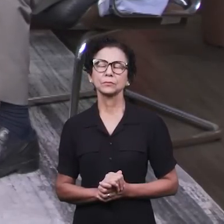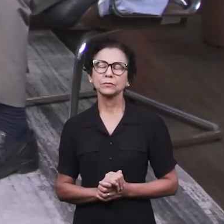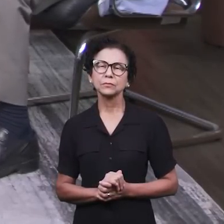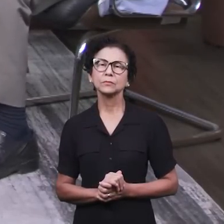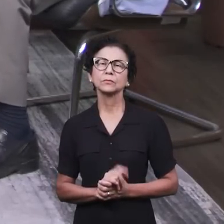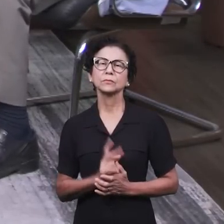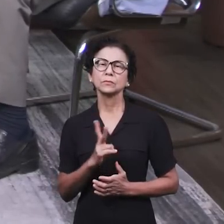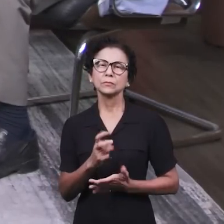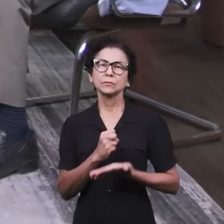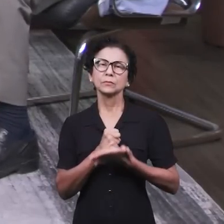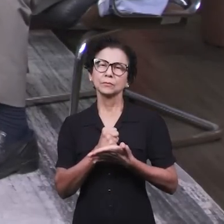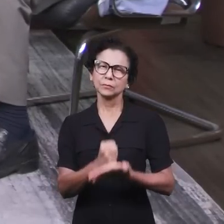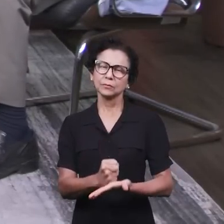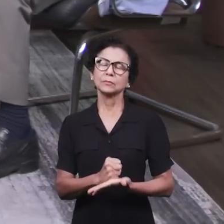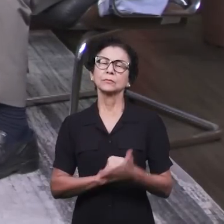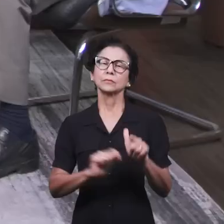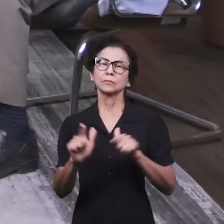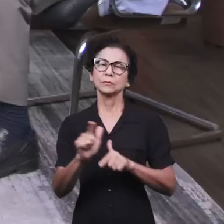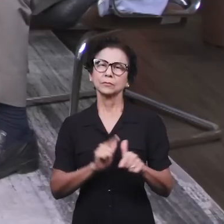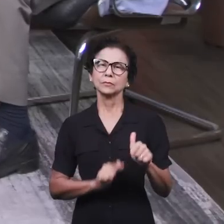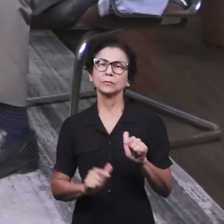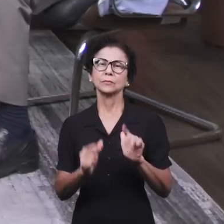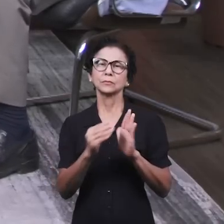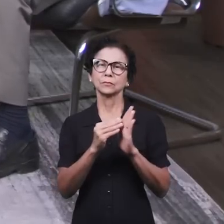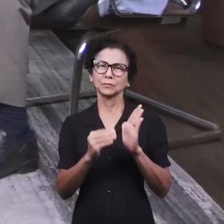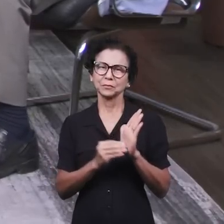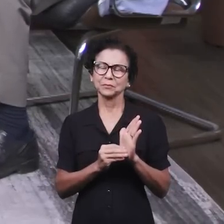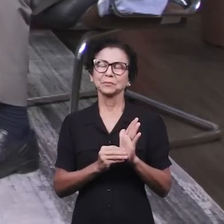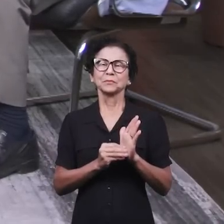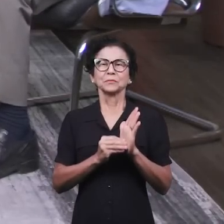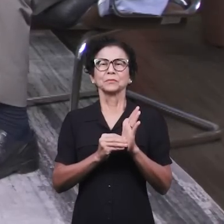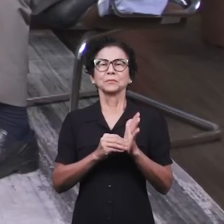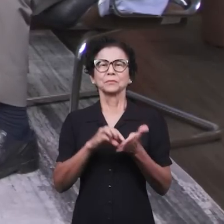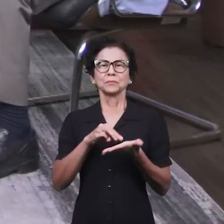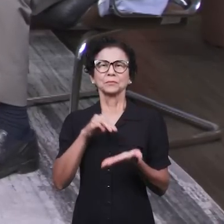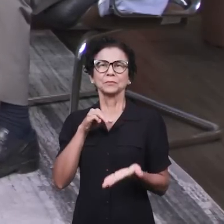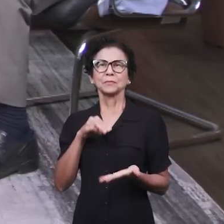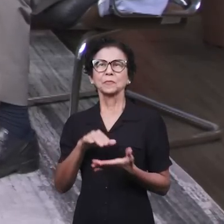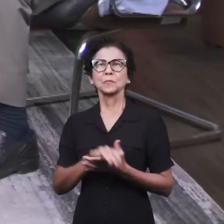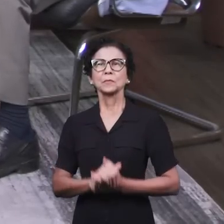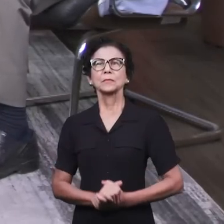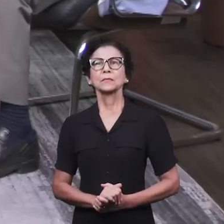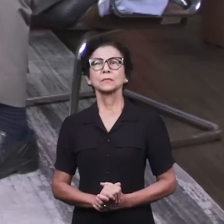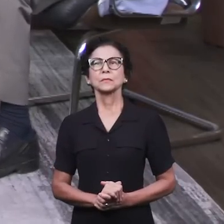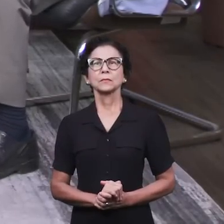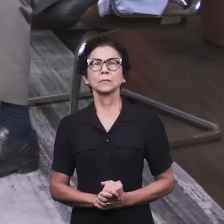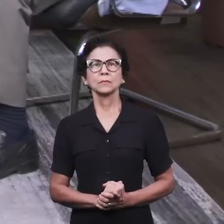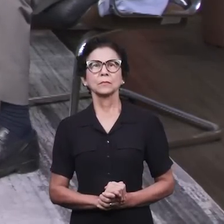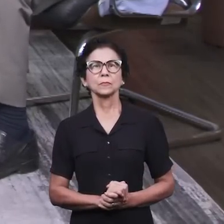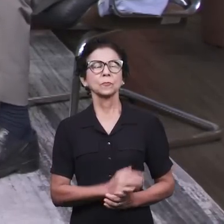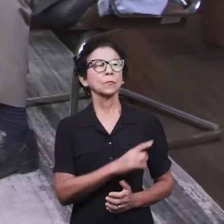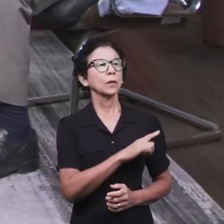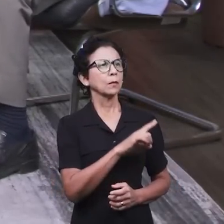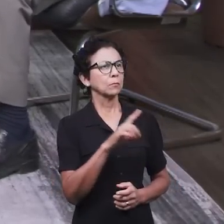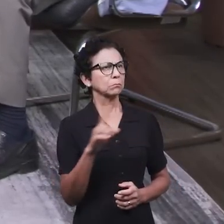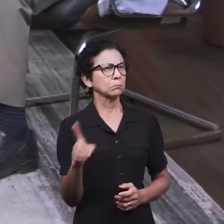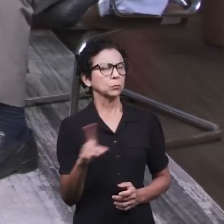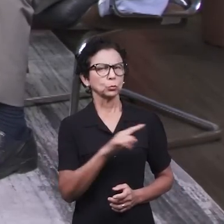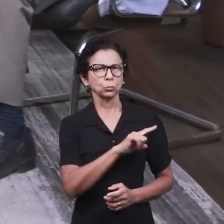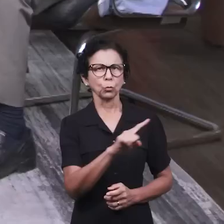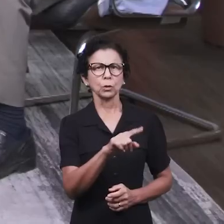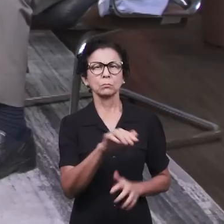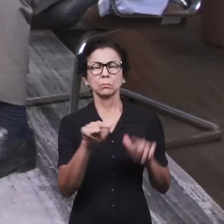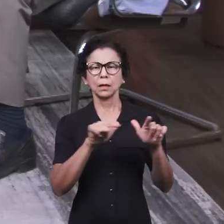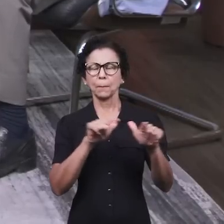dessa construção dos conteúdos aqui do nosso sistema. E todos têm vida, né,